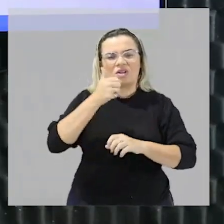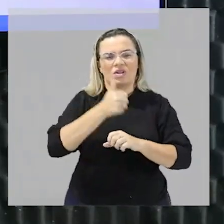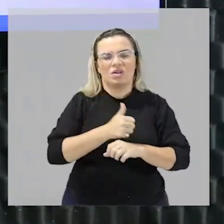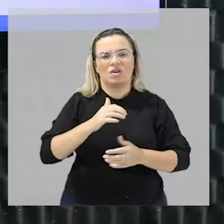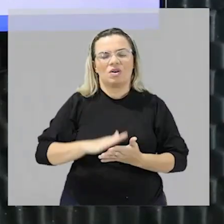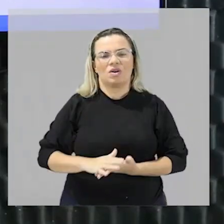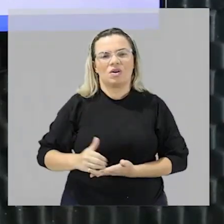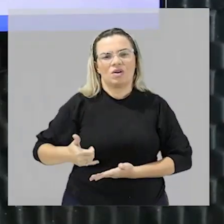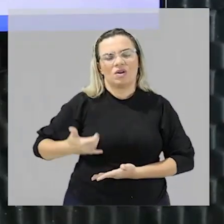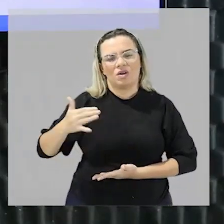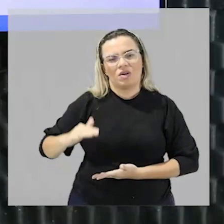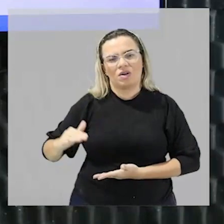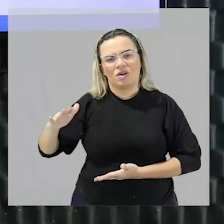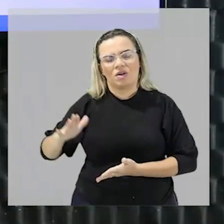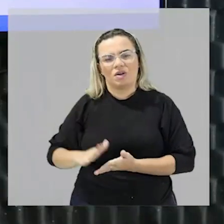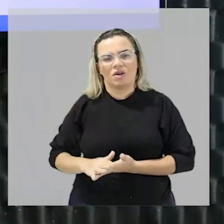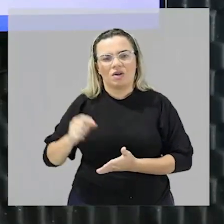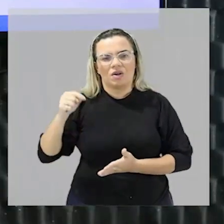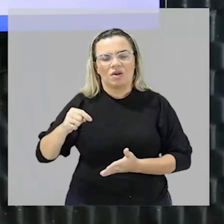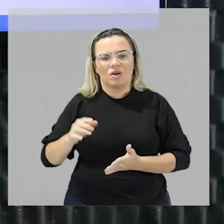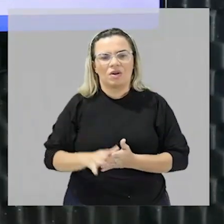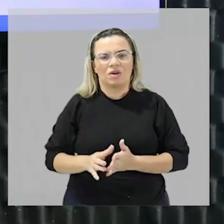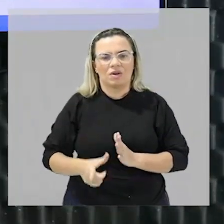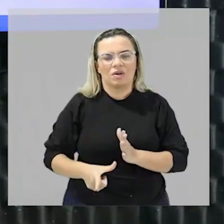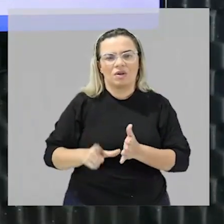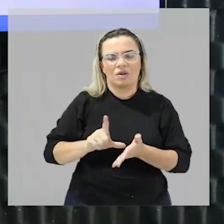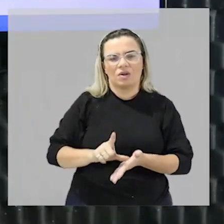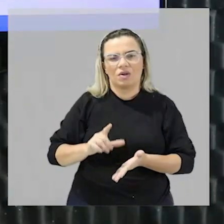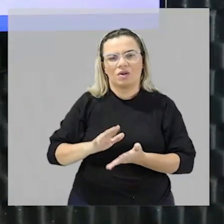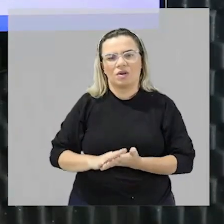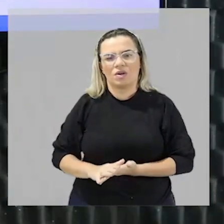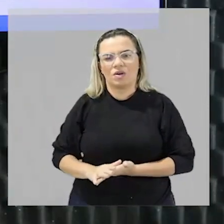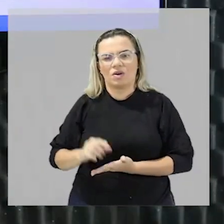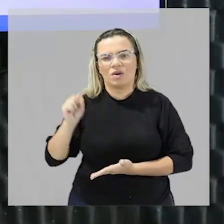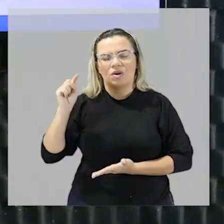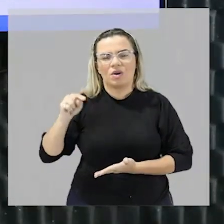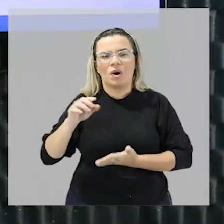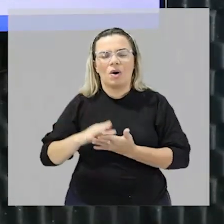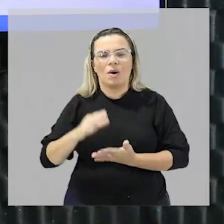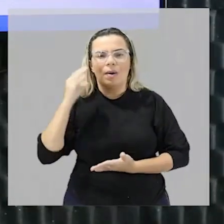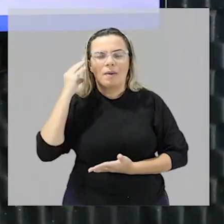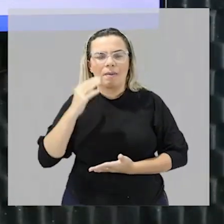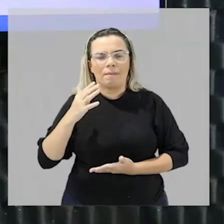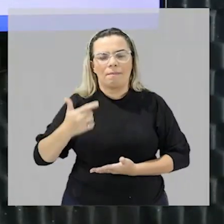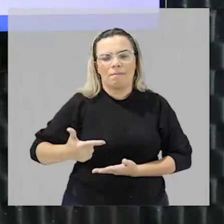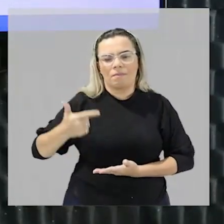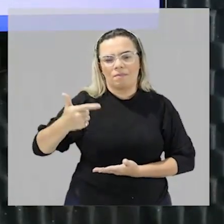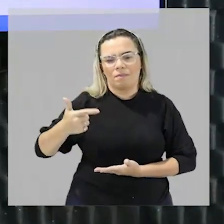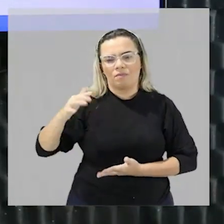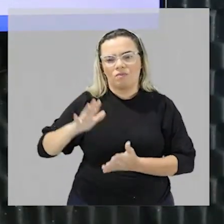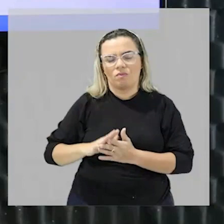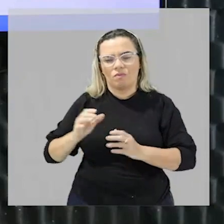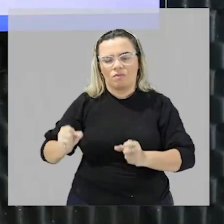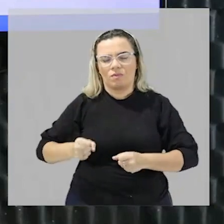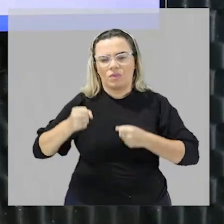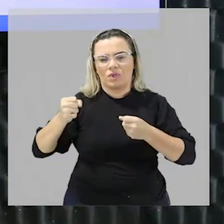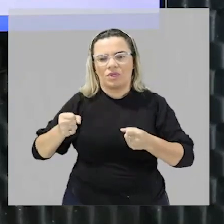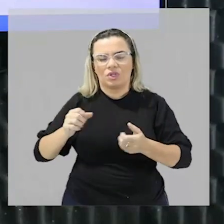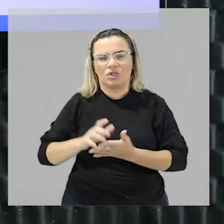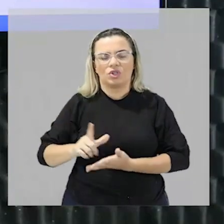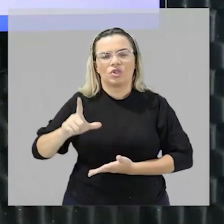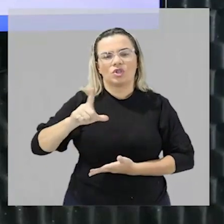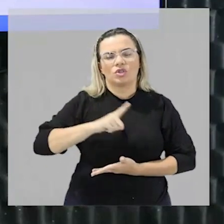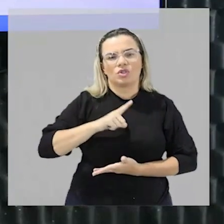que antecipou o poder de Pedro de Alcântara, de Pedro II, quando Dom Pedro foi ao poder, ele tinha apenas